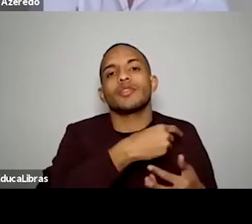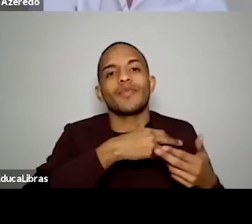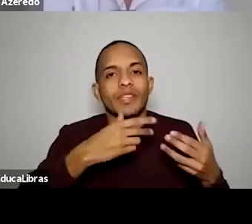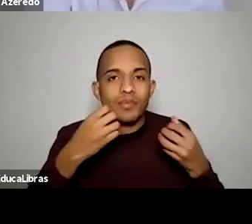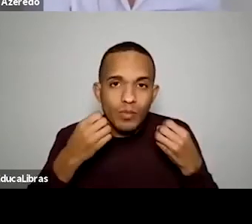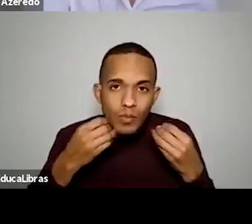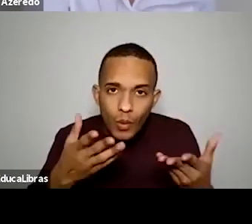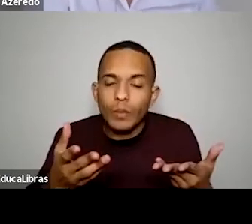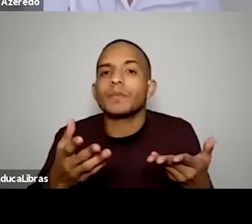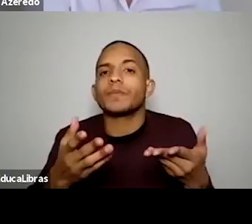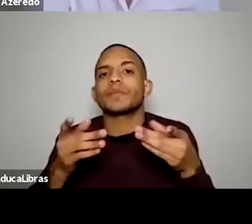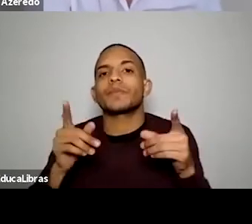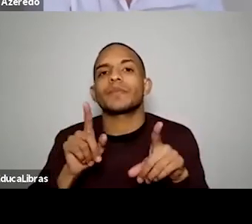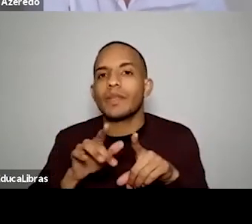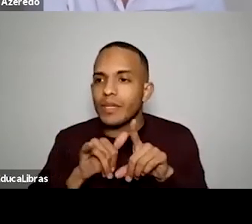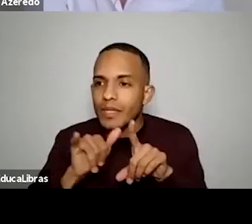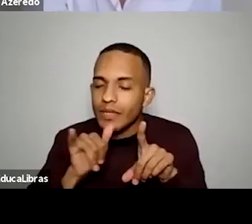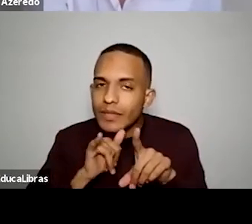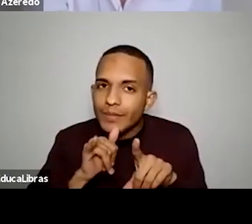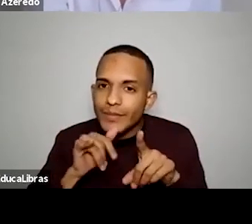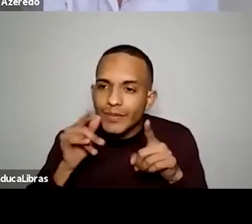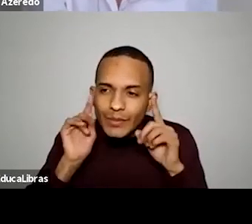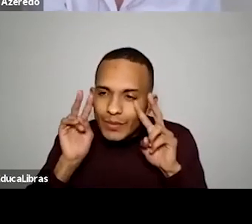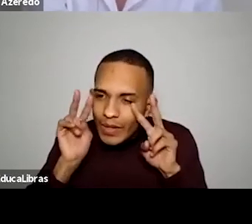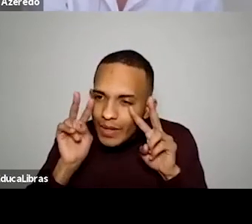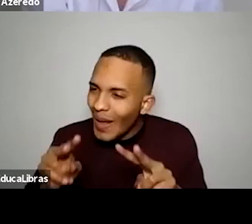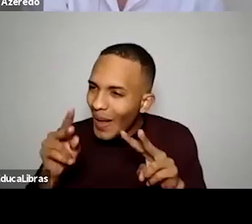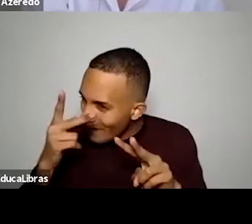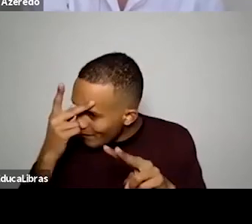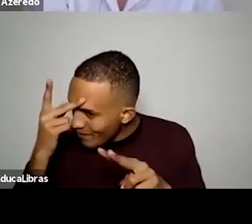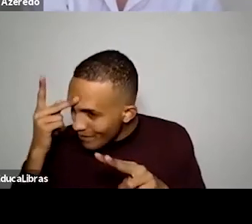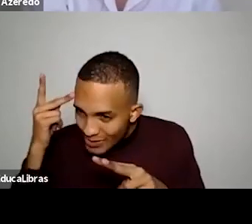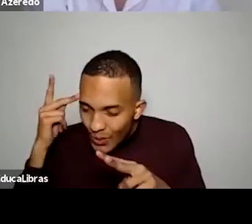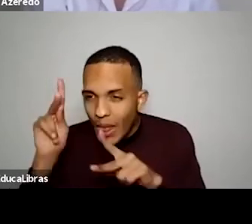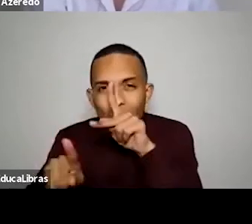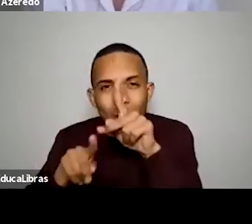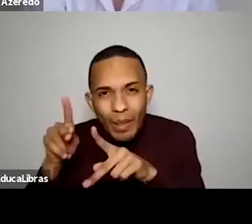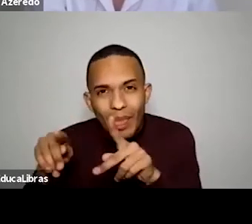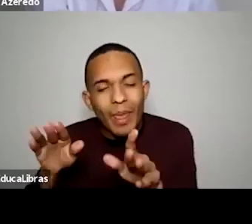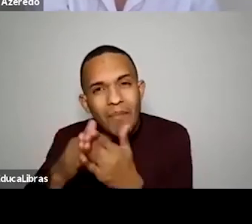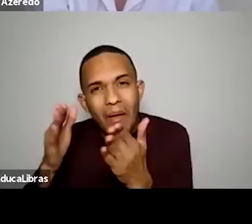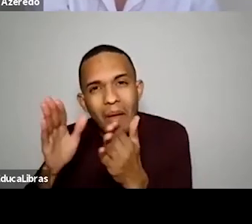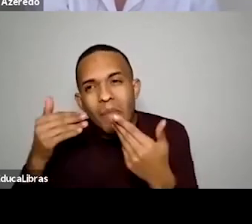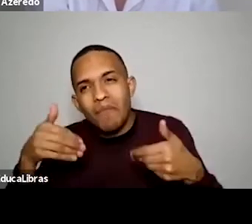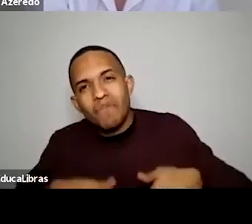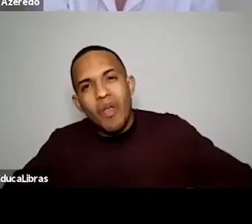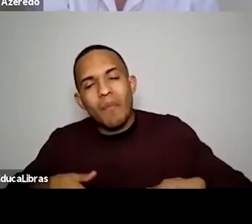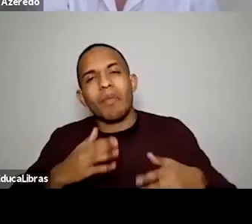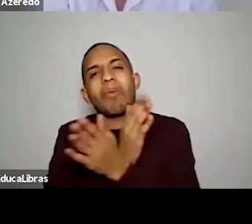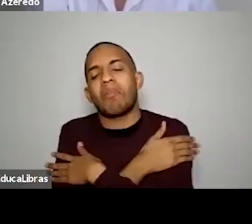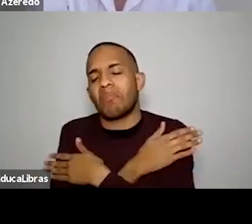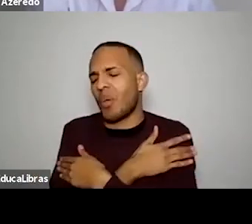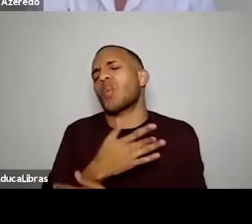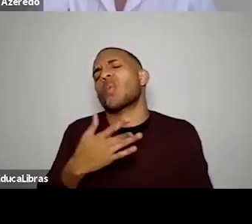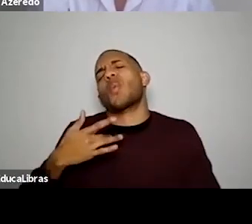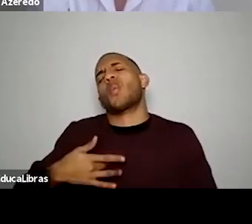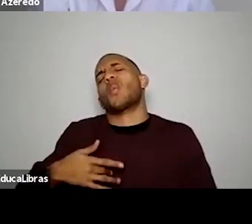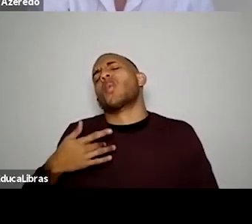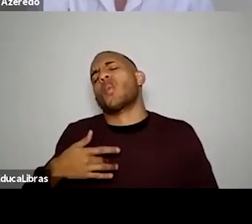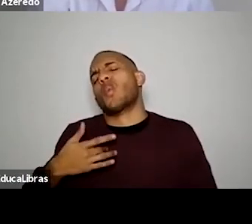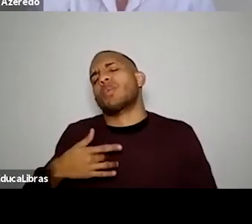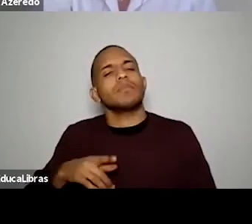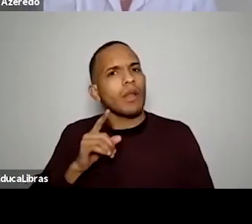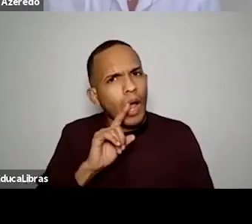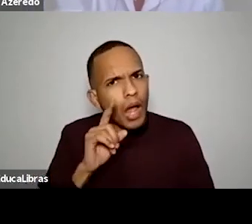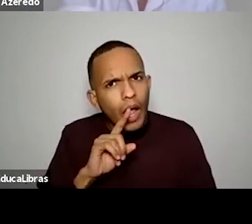coisa e não olhar efetivamente a população carente nesse momento, que está passando fome, desempregada, como coitada. Aqui em Paraisópolis,